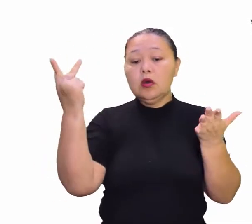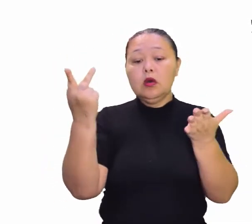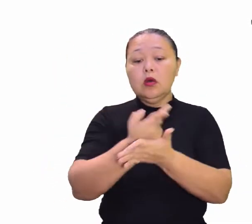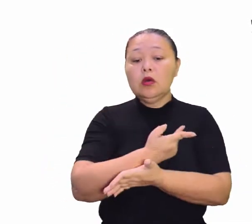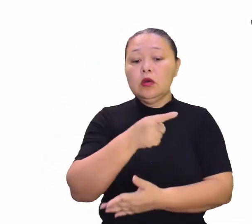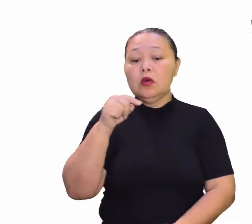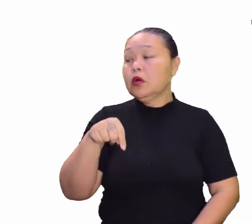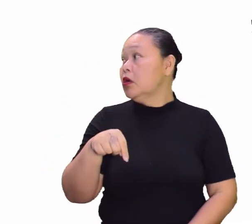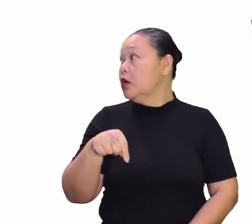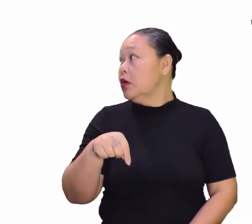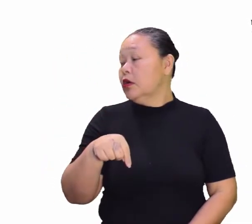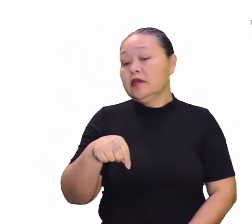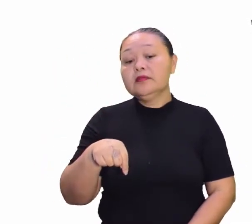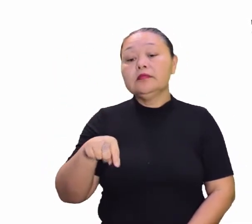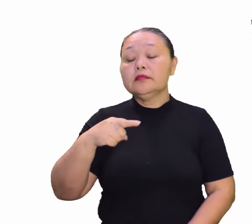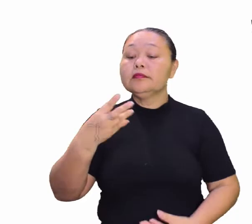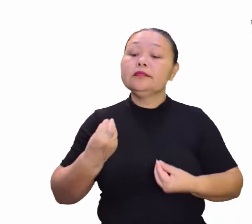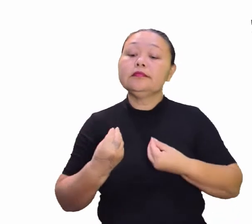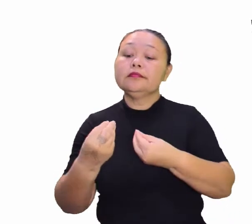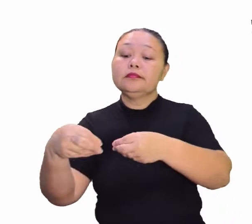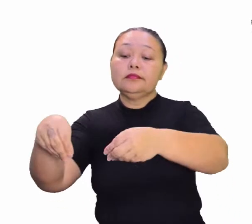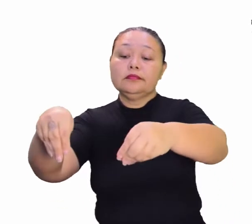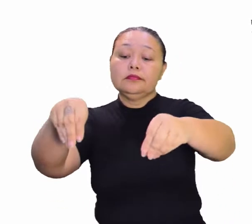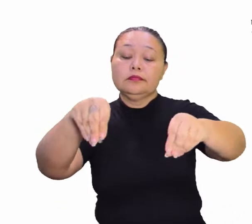no Brasil, essa distribuição de terra.